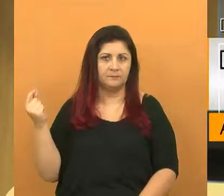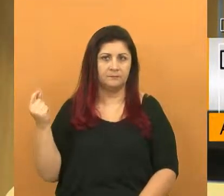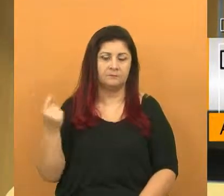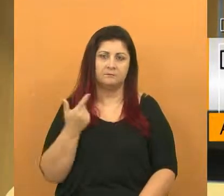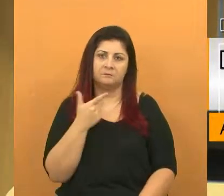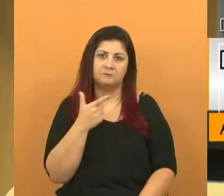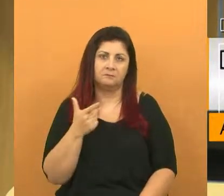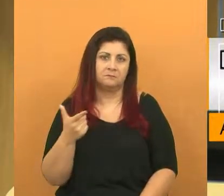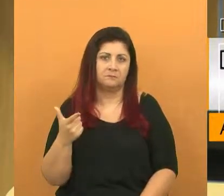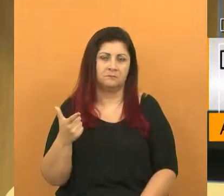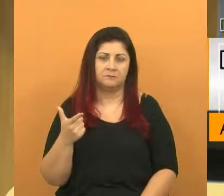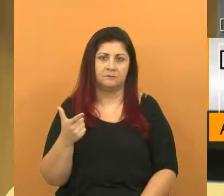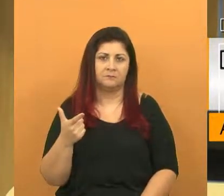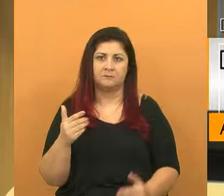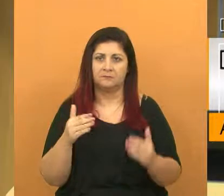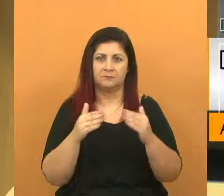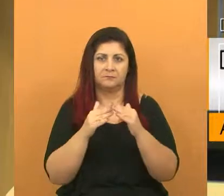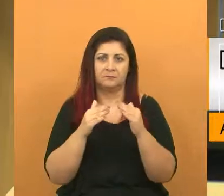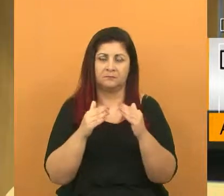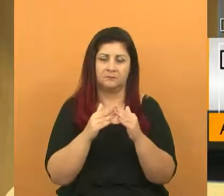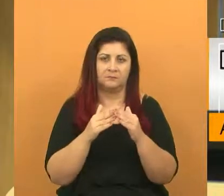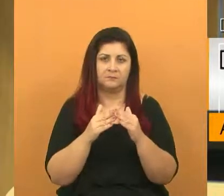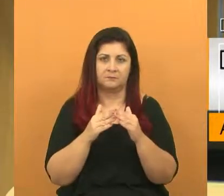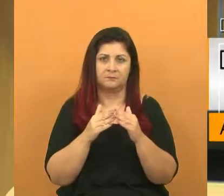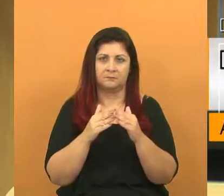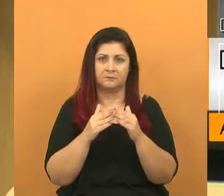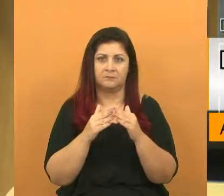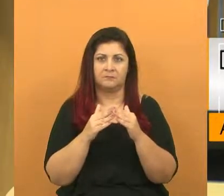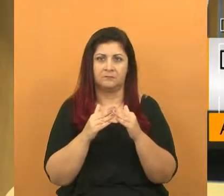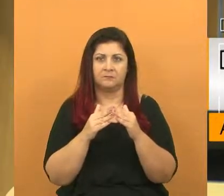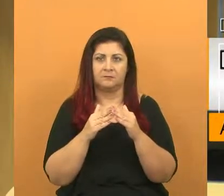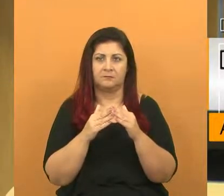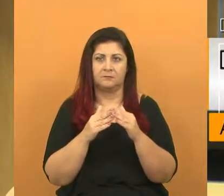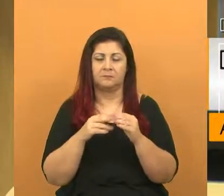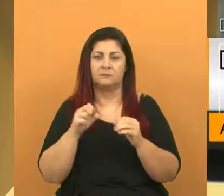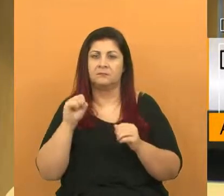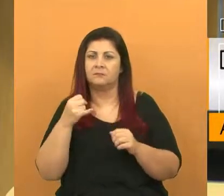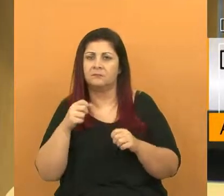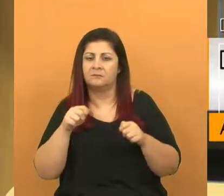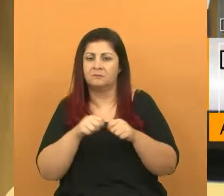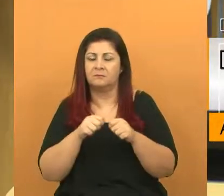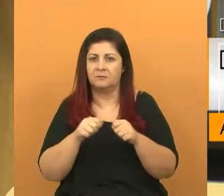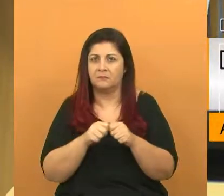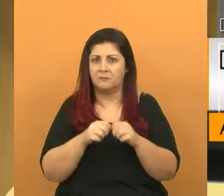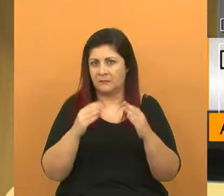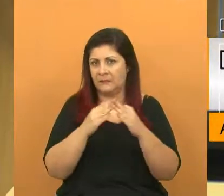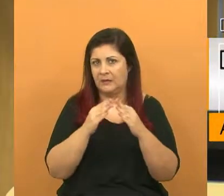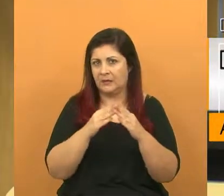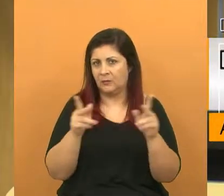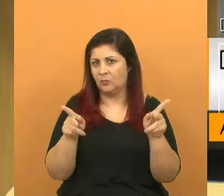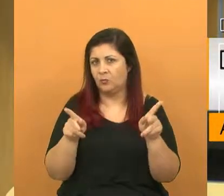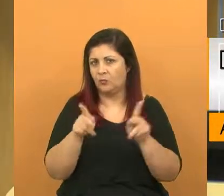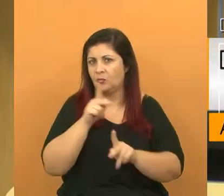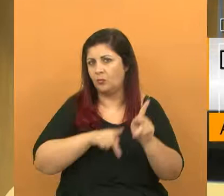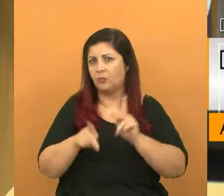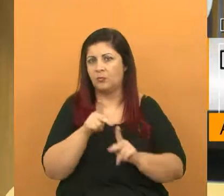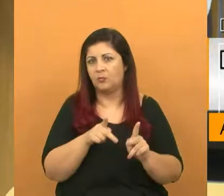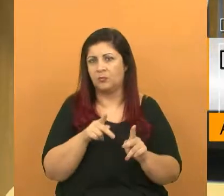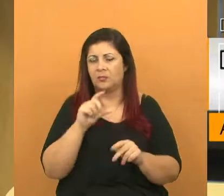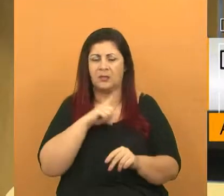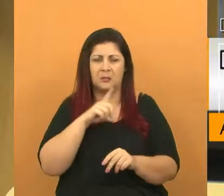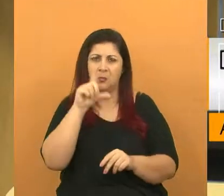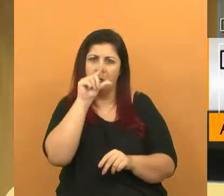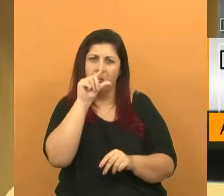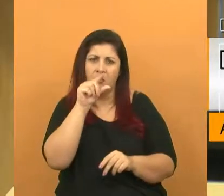tinha casa popular na cidade quando fazia casa popular e até hoje né é muito poucas